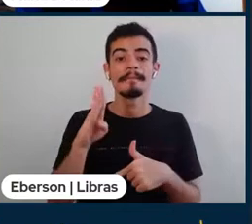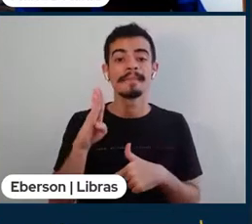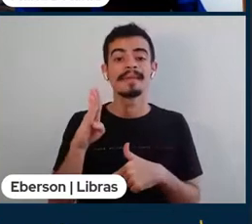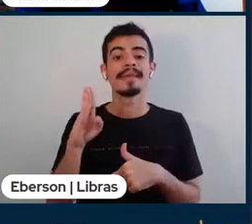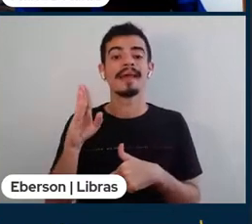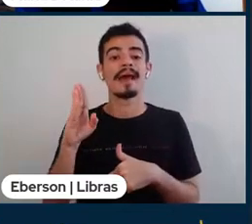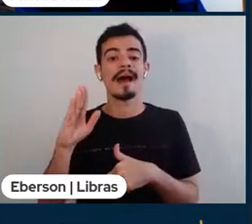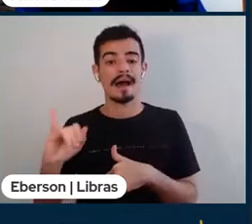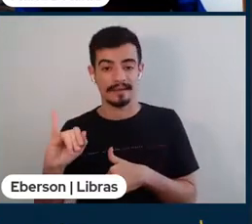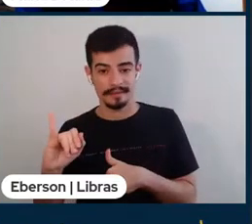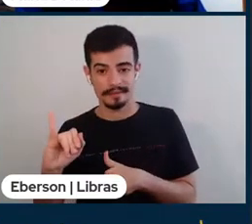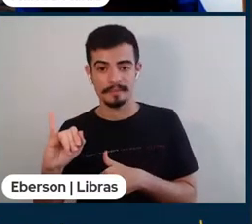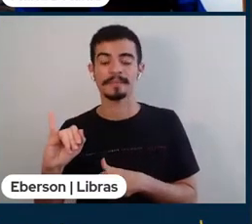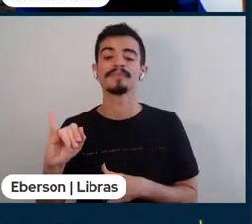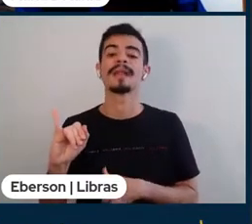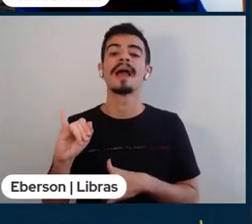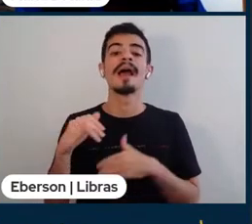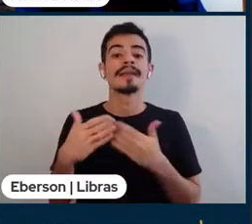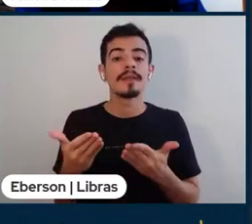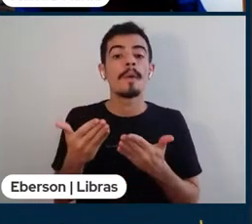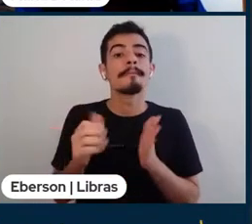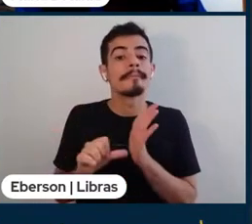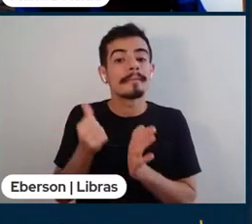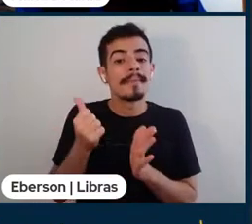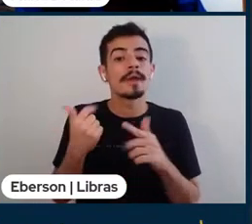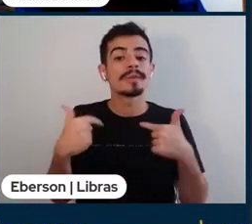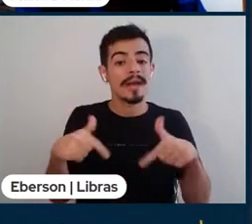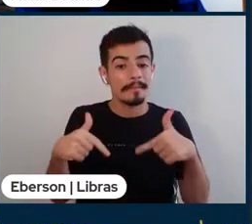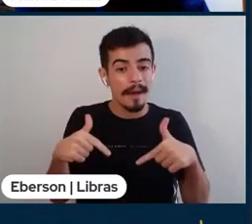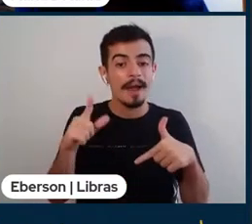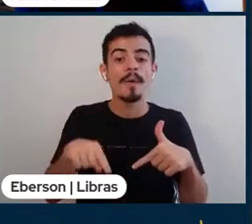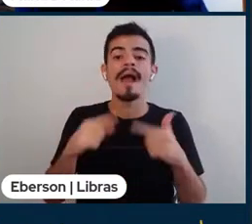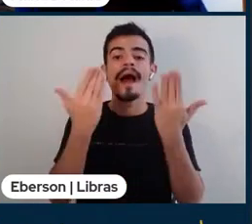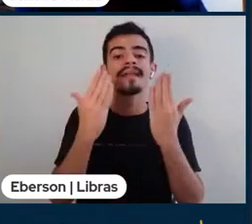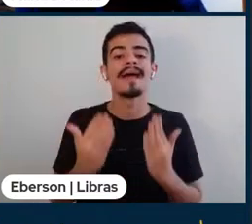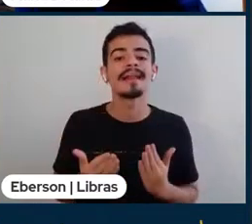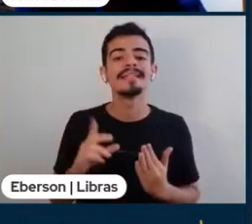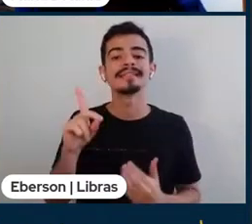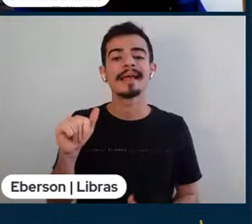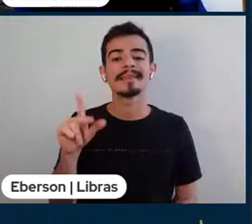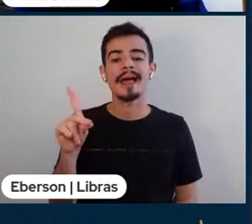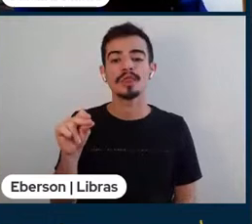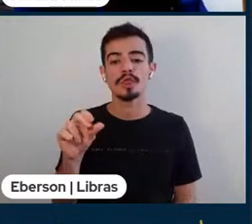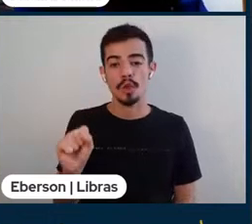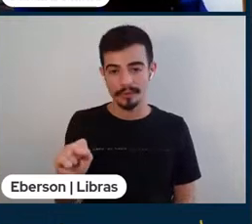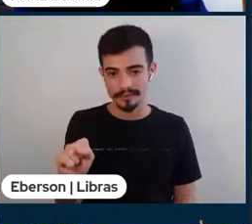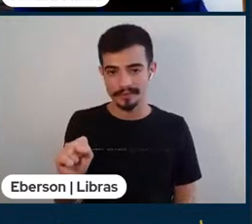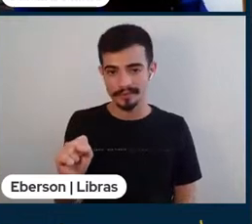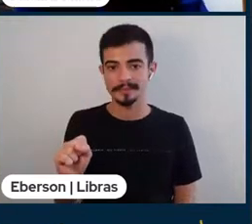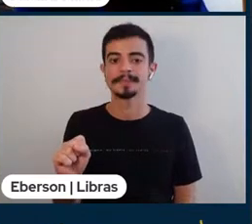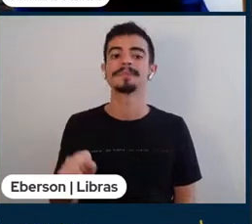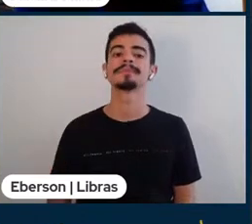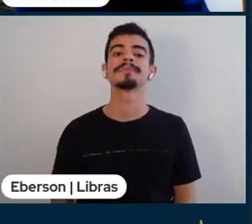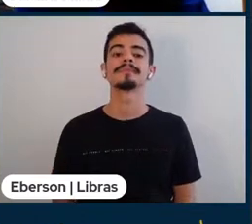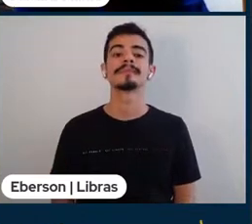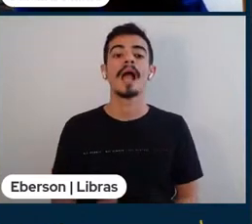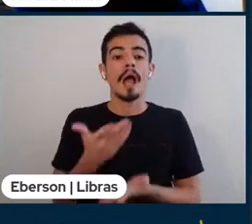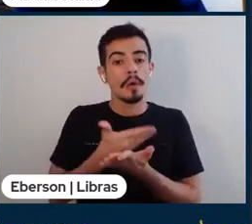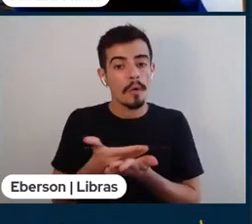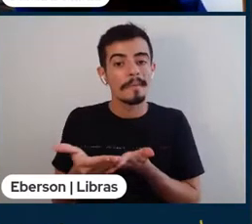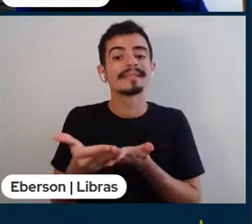meu primeiro trabalho mesmo com dados foi como analista de dados. E daí eu tive a oportunidade de trabalhar como analista de